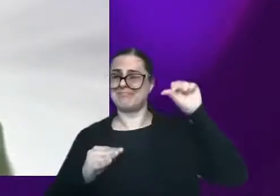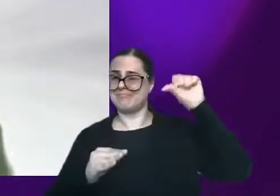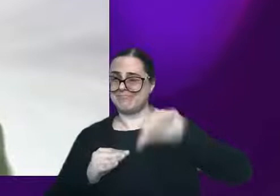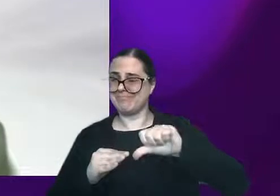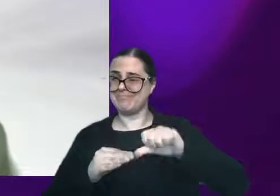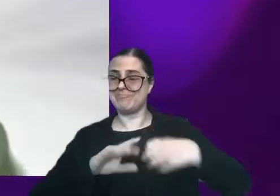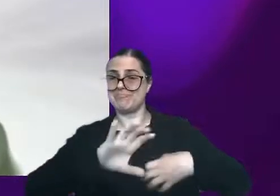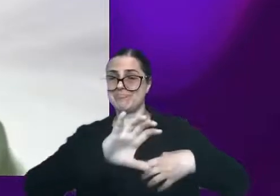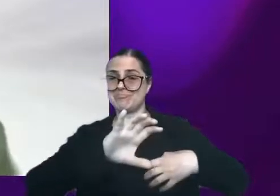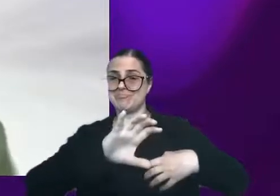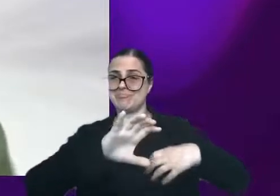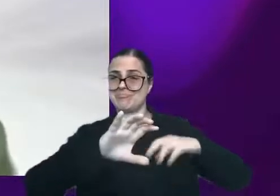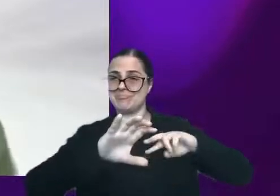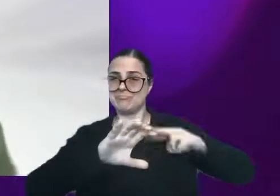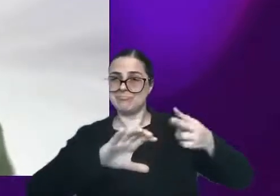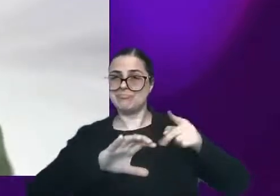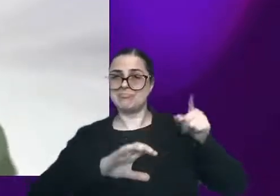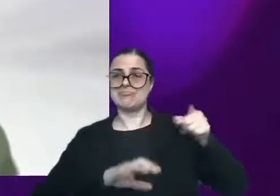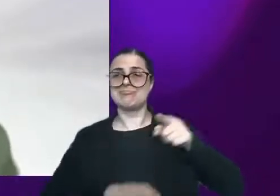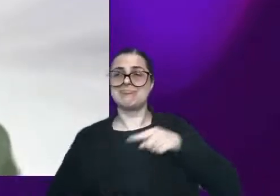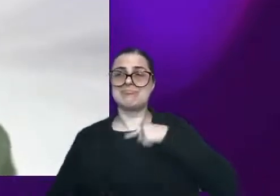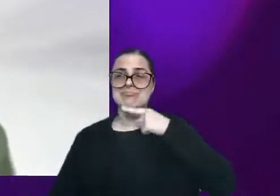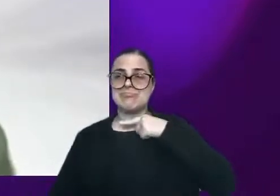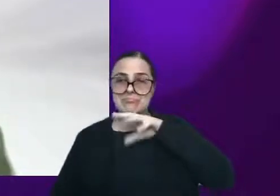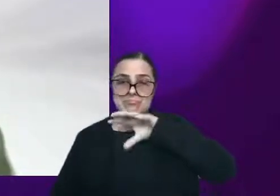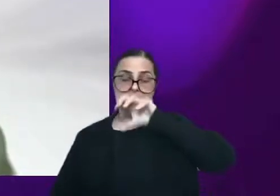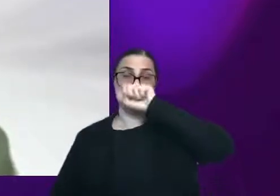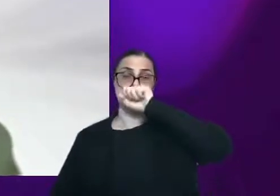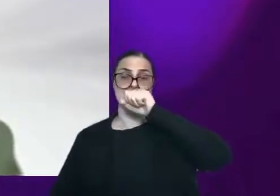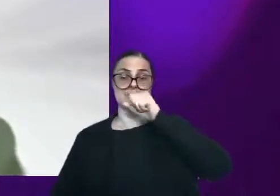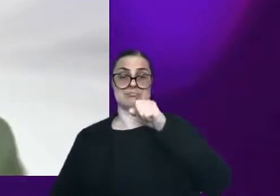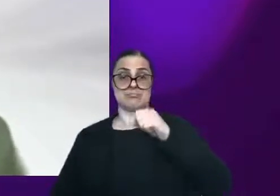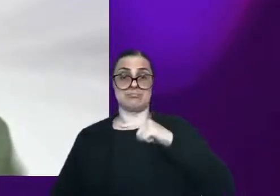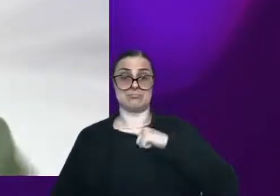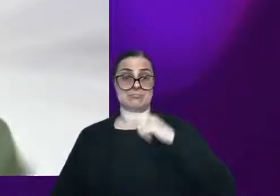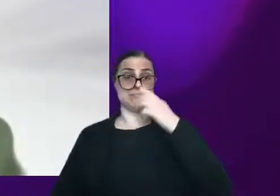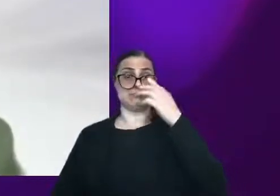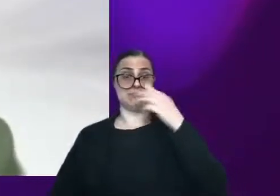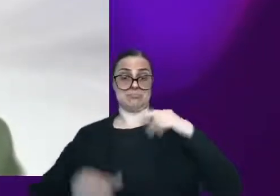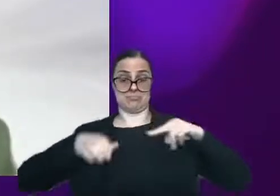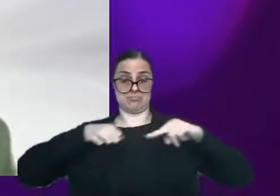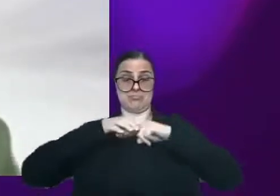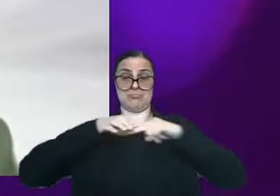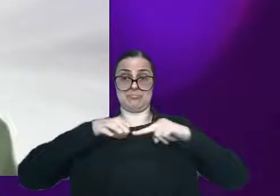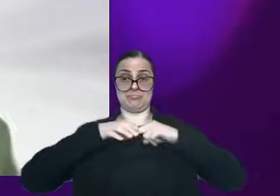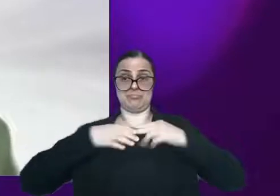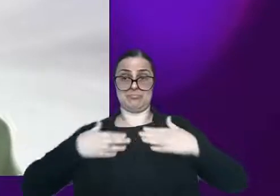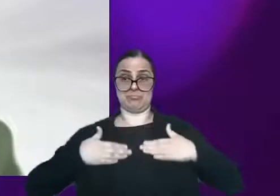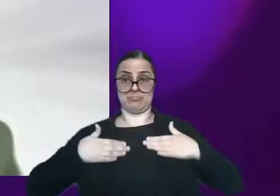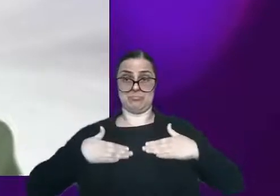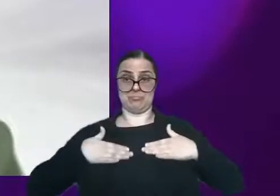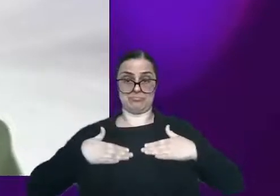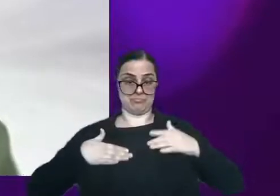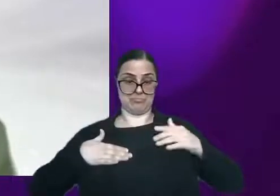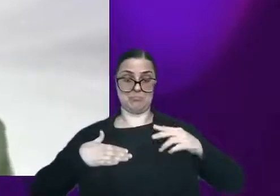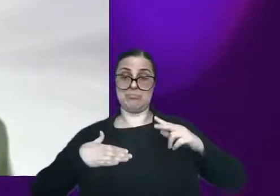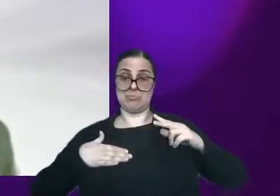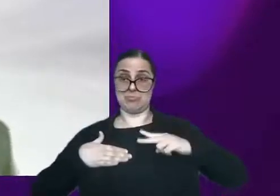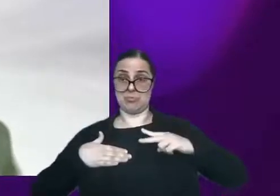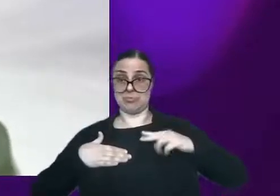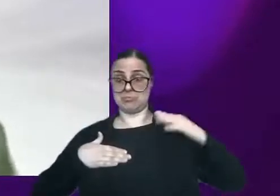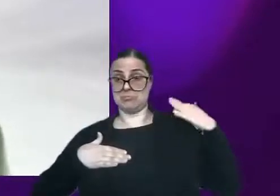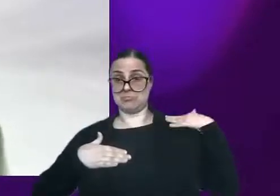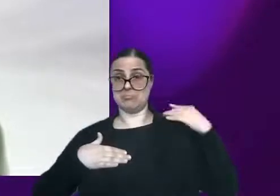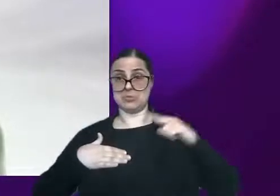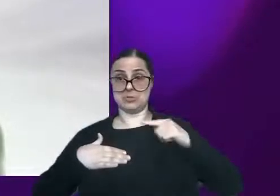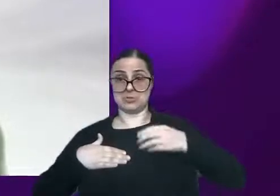teve um desconforto respiratório, a tomografia de tórax mostrou um nódulo no pulmão, e ele tinha todos